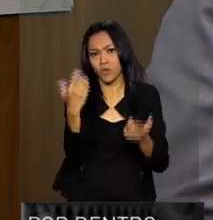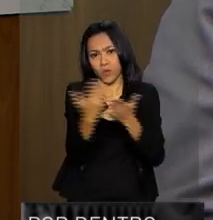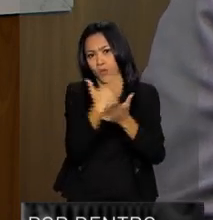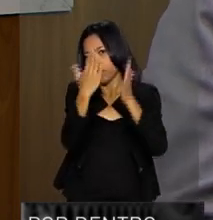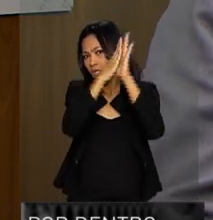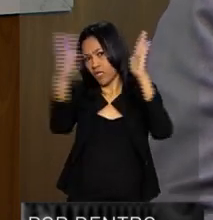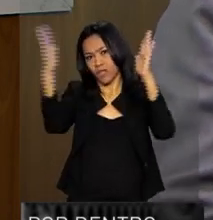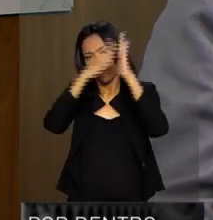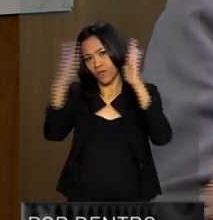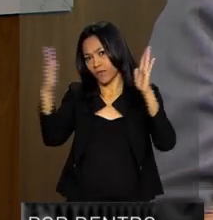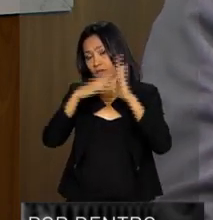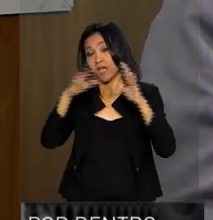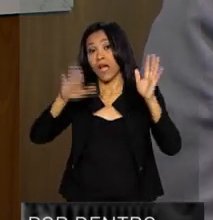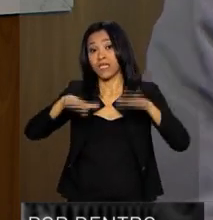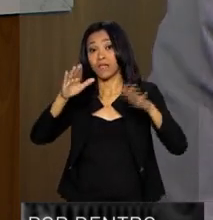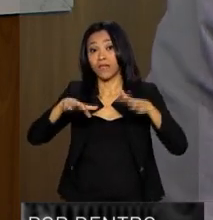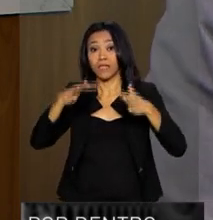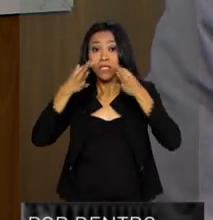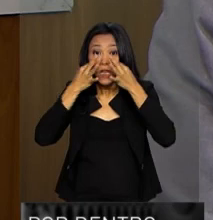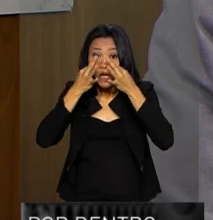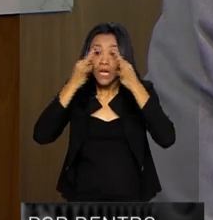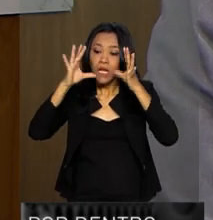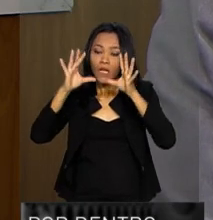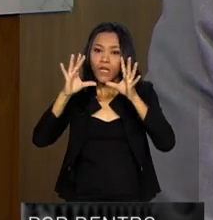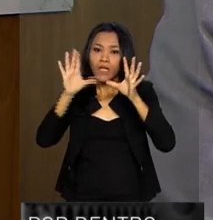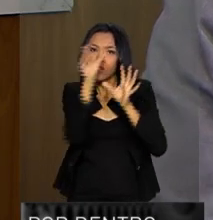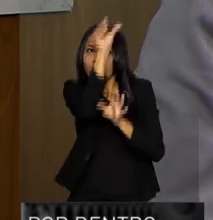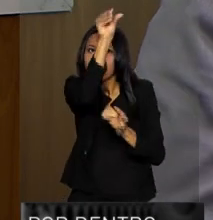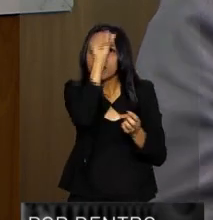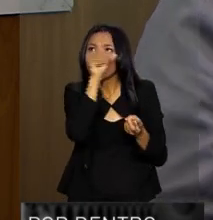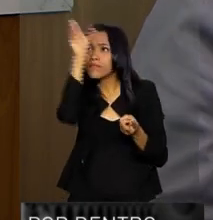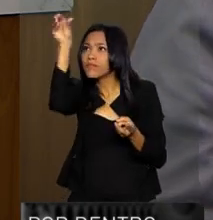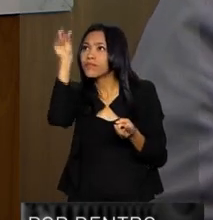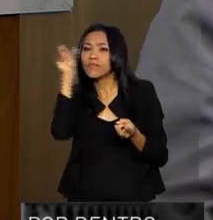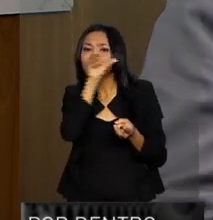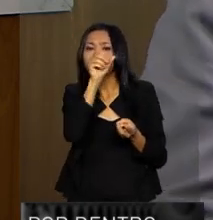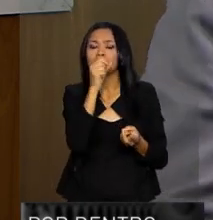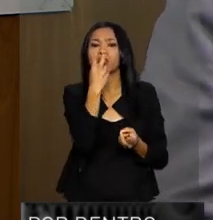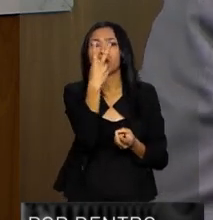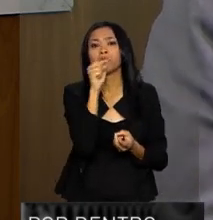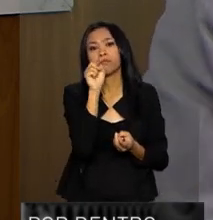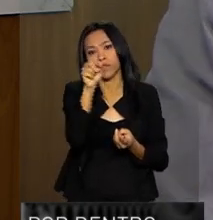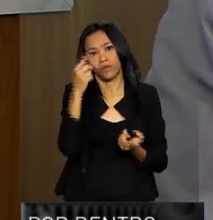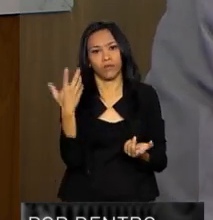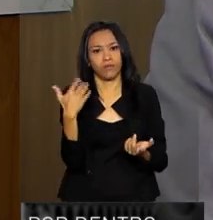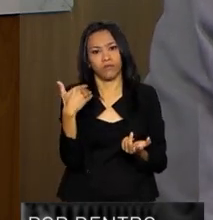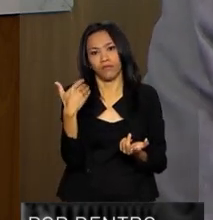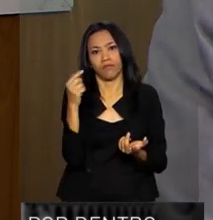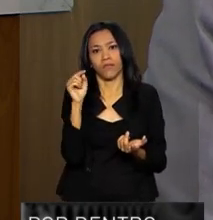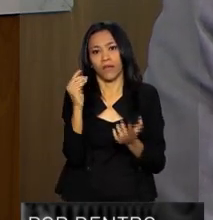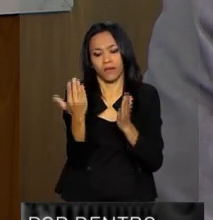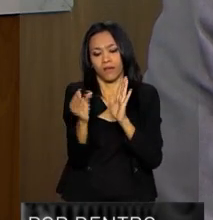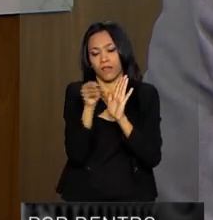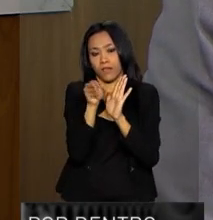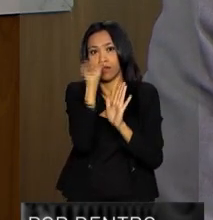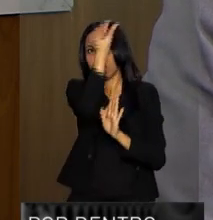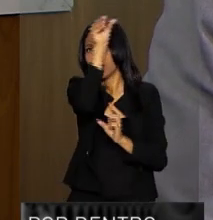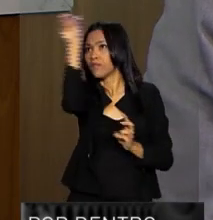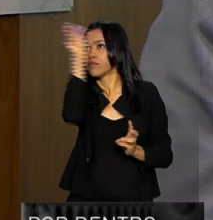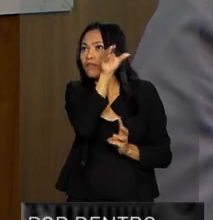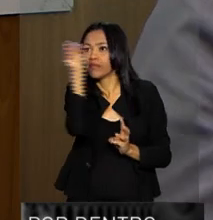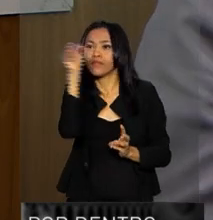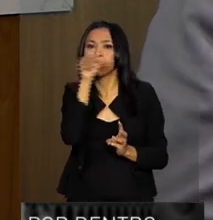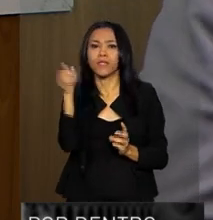muitas vezes tem 2 mil 3 mil títulos apenas né então estamos nós revisamos o nosso programa de bibliotecas